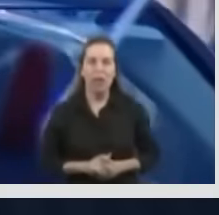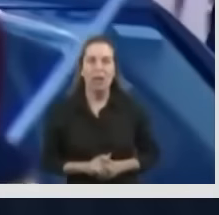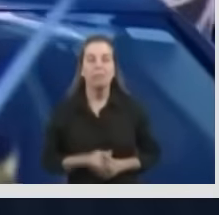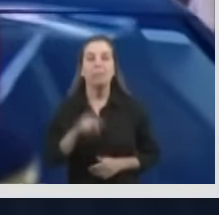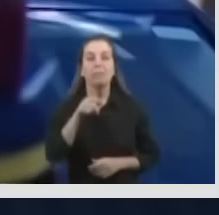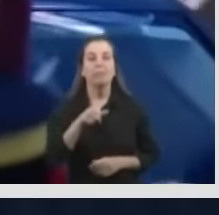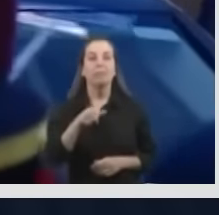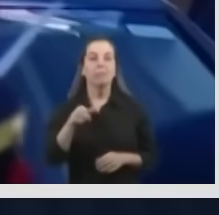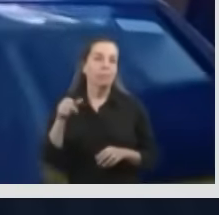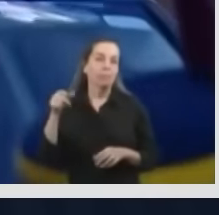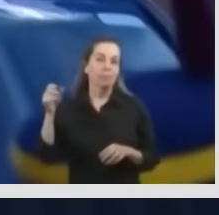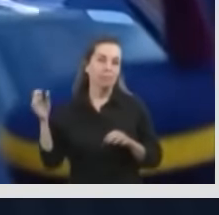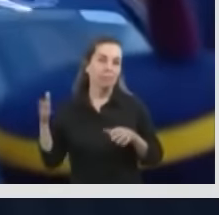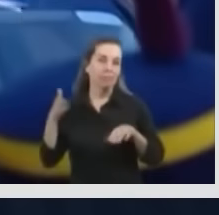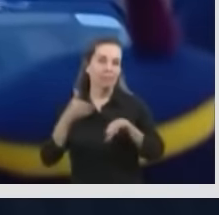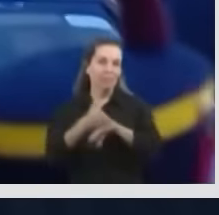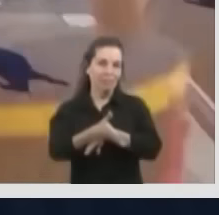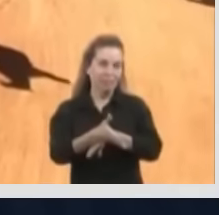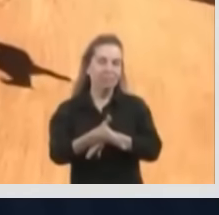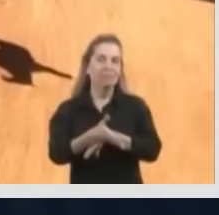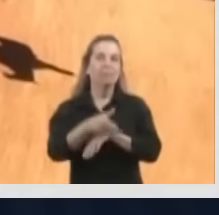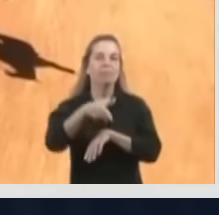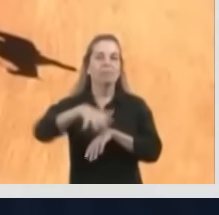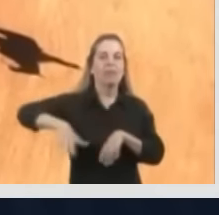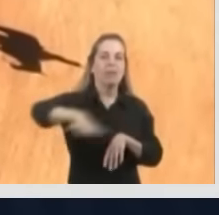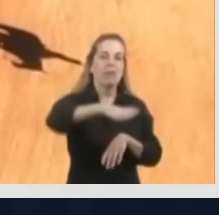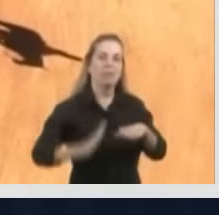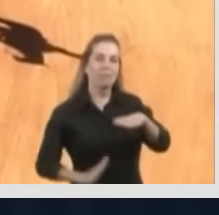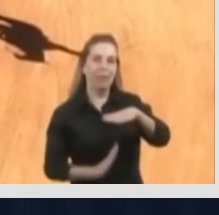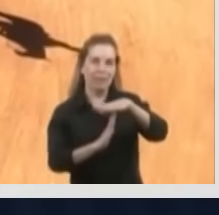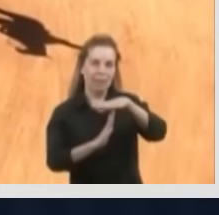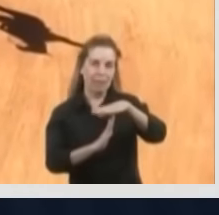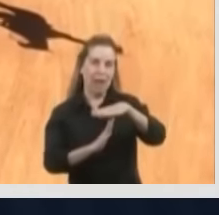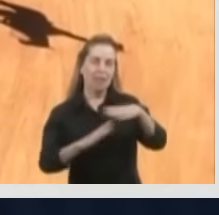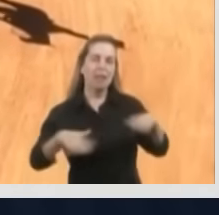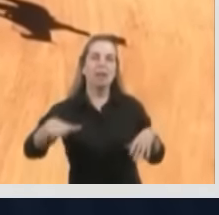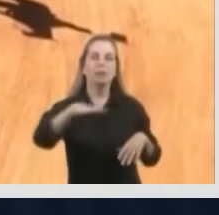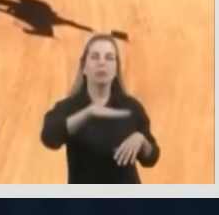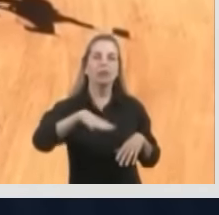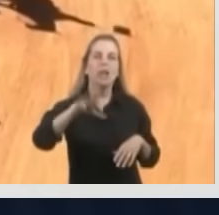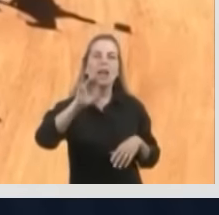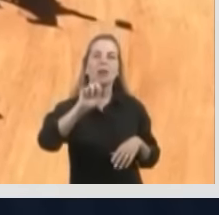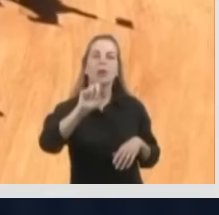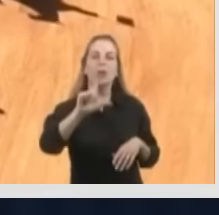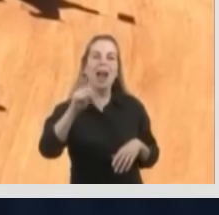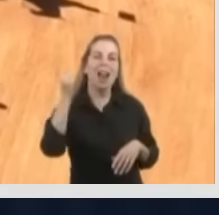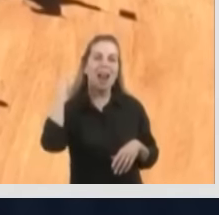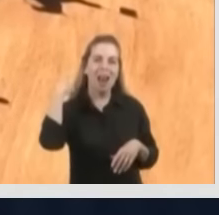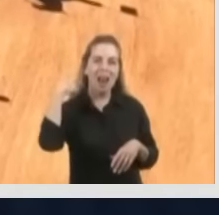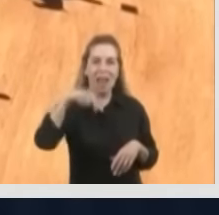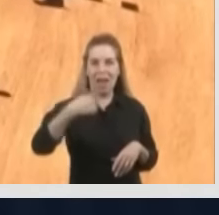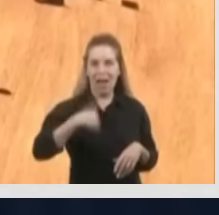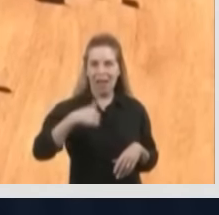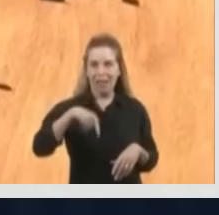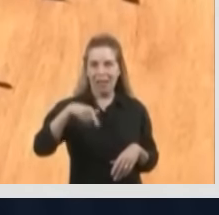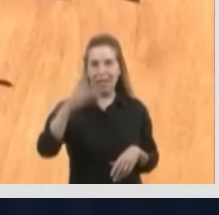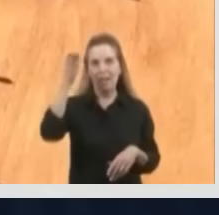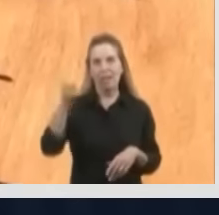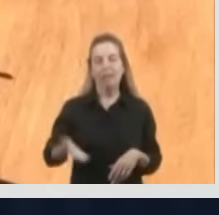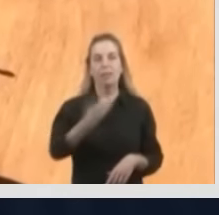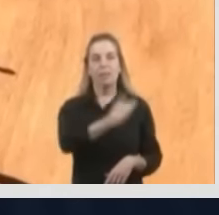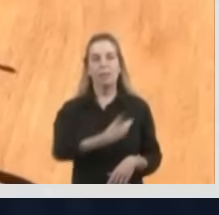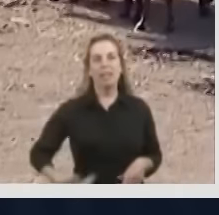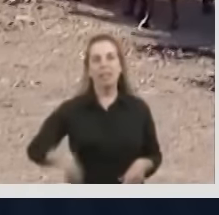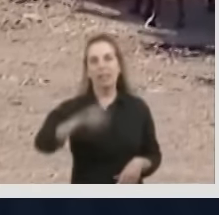da inflação. São palavras dele. Portanto, usando as palavras dele, eu acredito que, sendo otimista, talvez